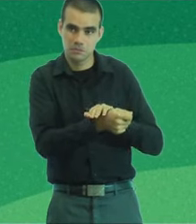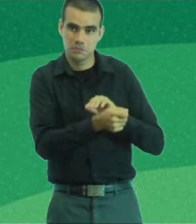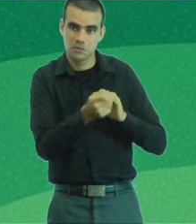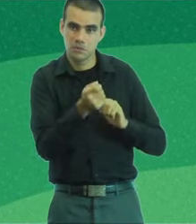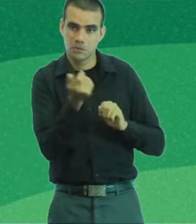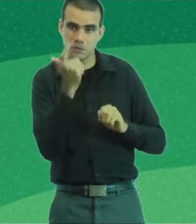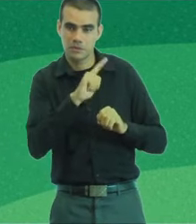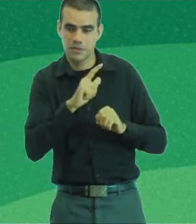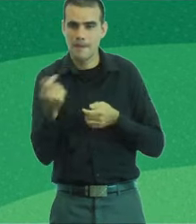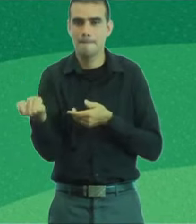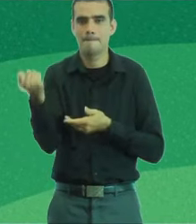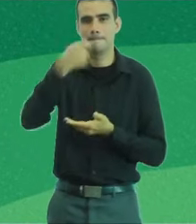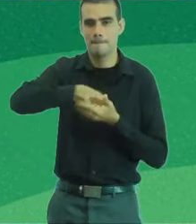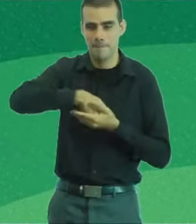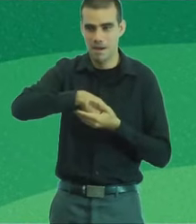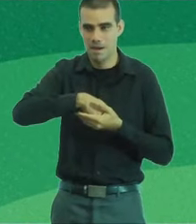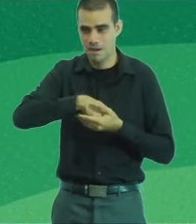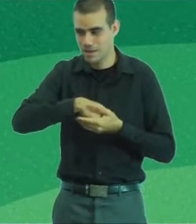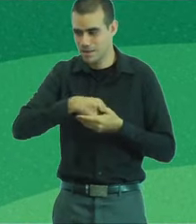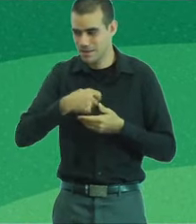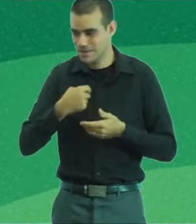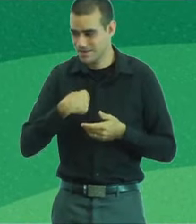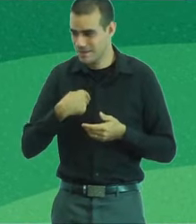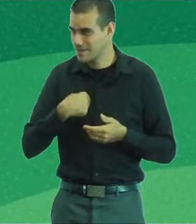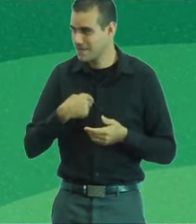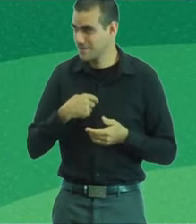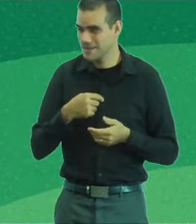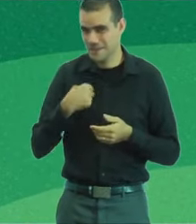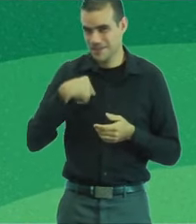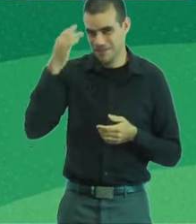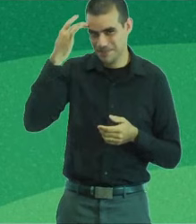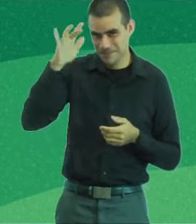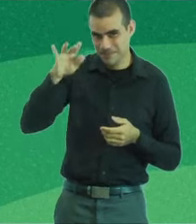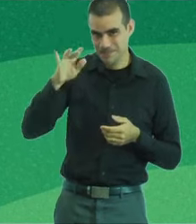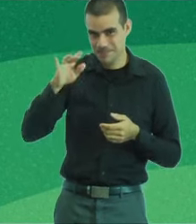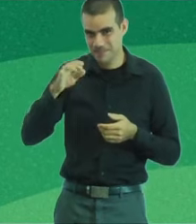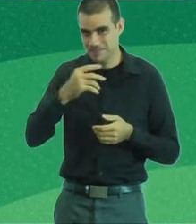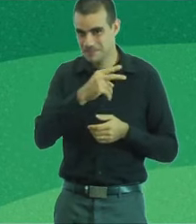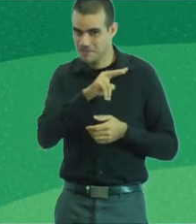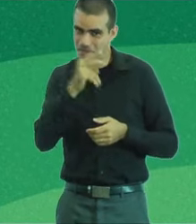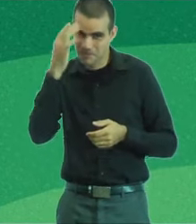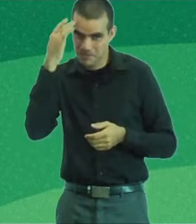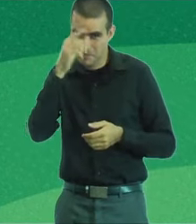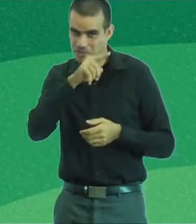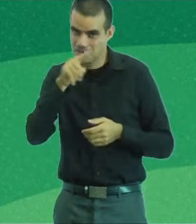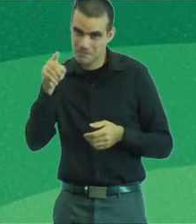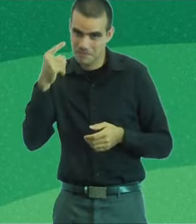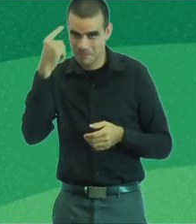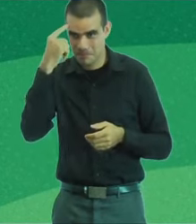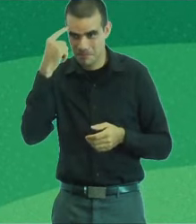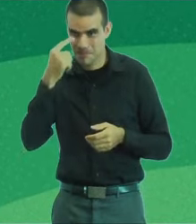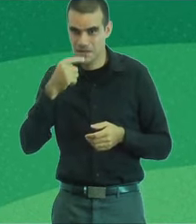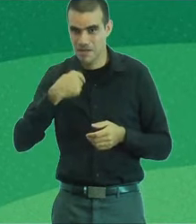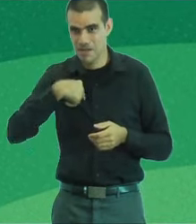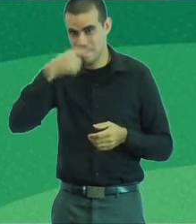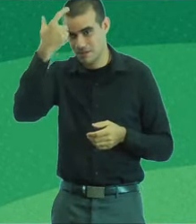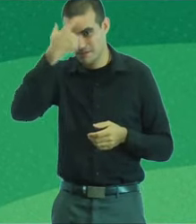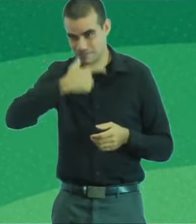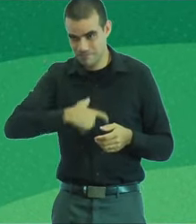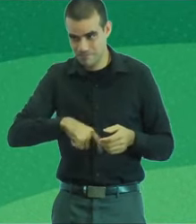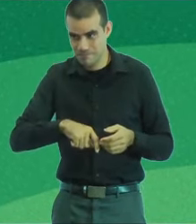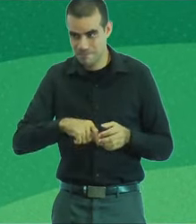eu não pagaria para mim mesmo ensinar nada para ninguém não eu não sei vocês Assim vocês olham para si e fala nossa sou uma pessoa sabe